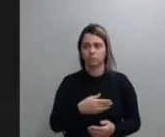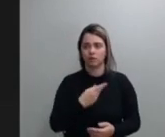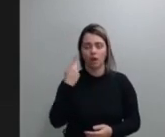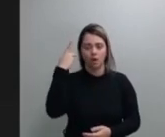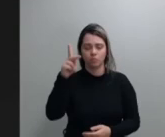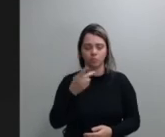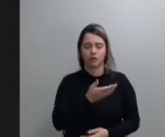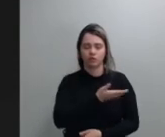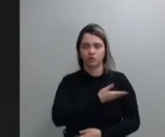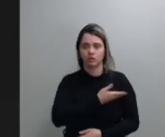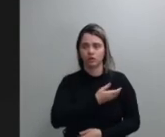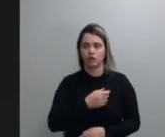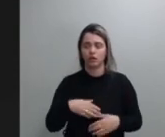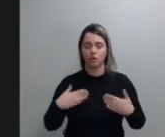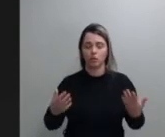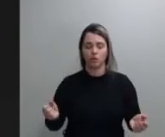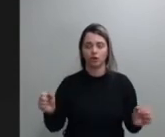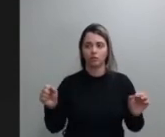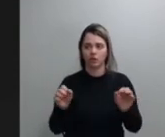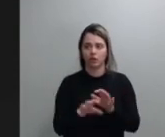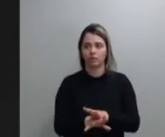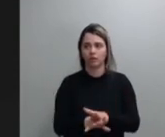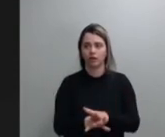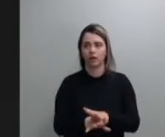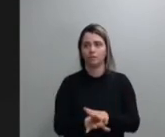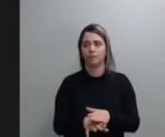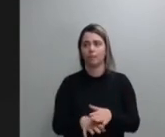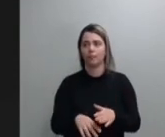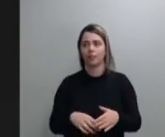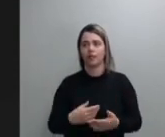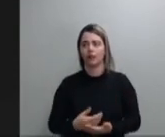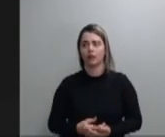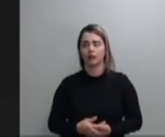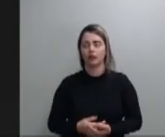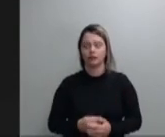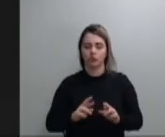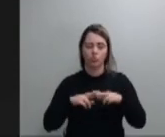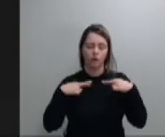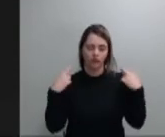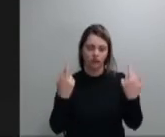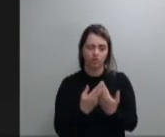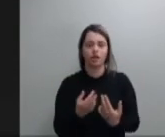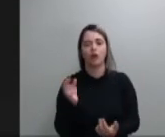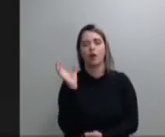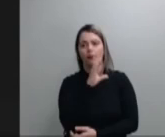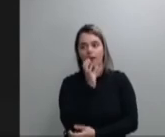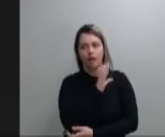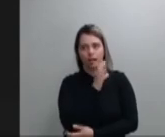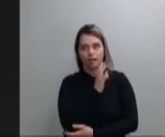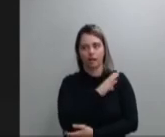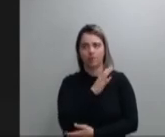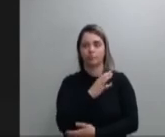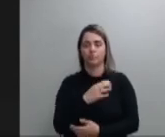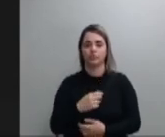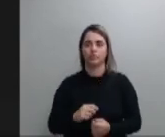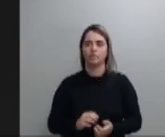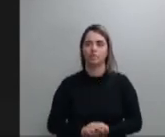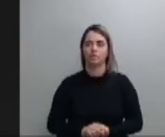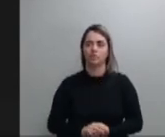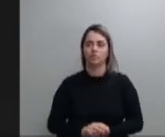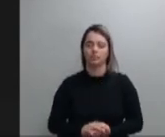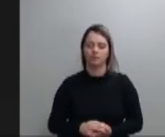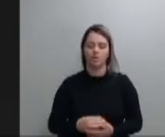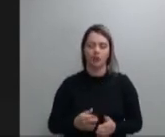gente encerrar a gente então no caso vai ter uma reuniãozinha bem rápida o que a gente faz às vezes eu peço essa